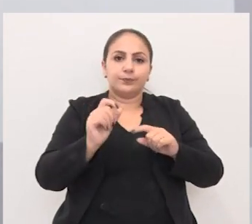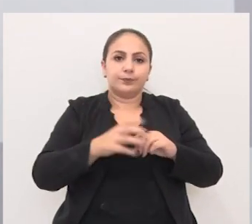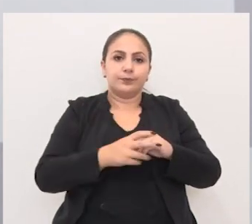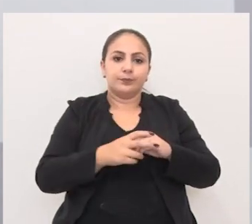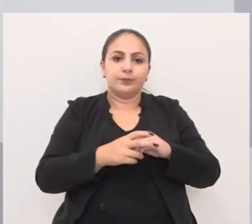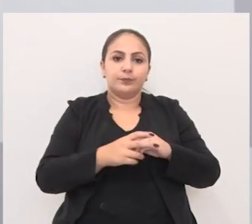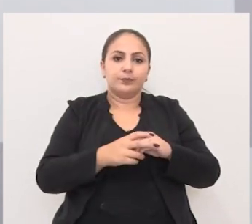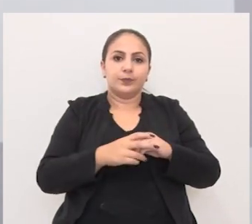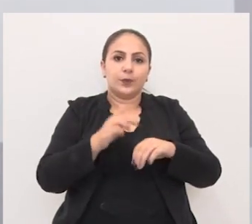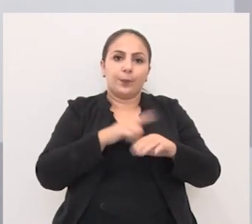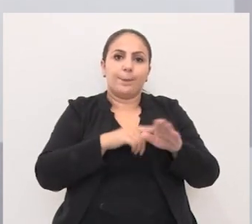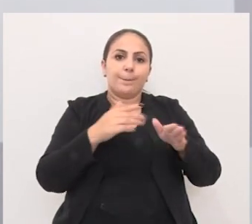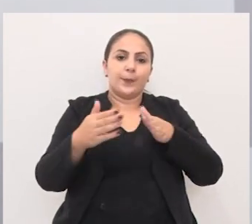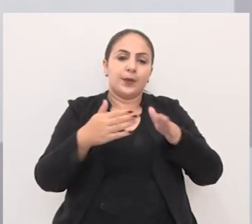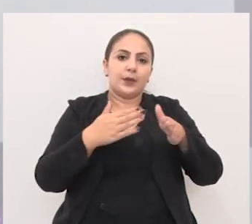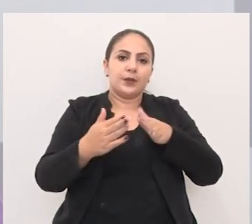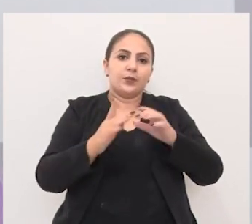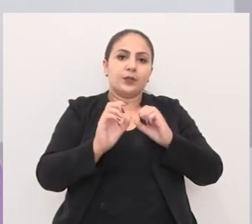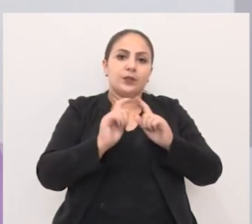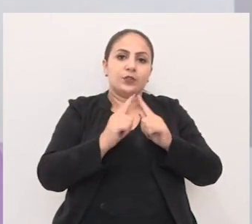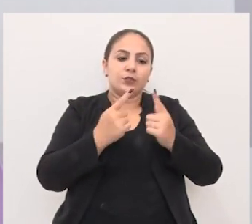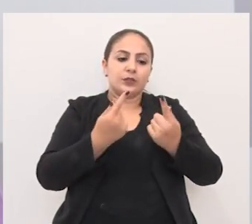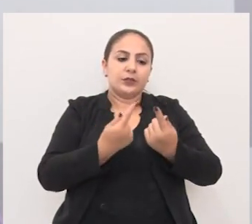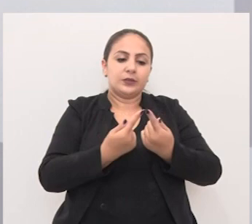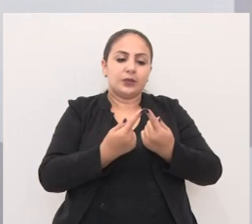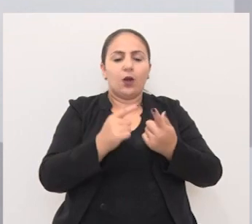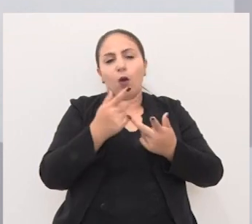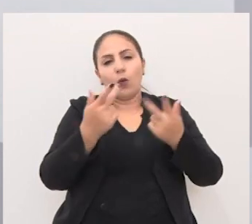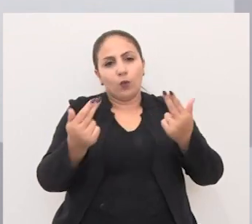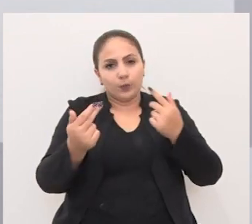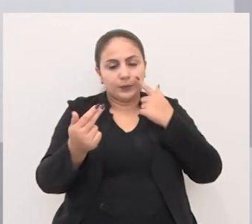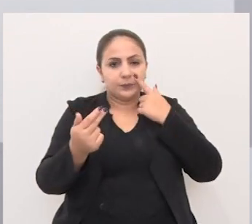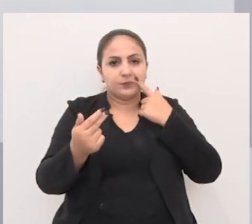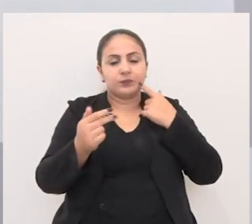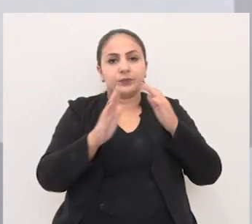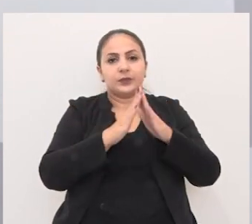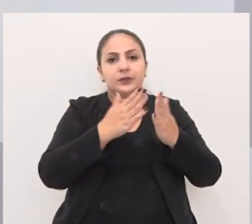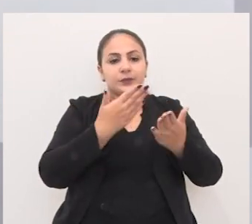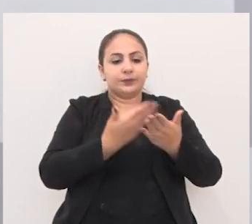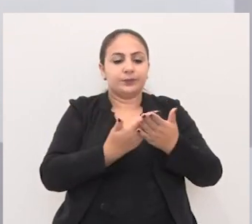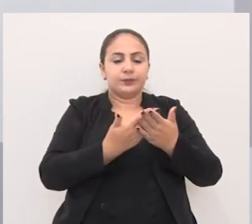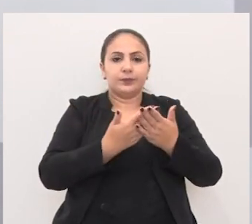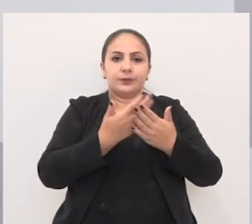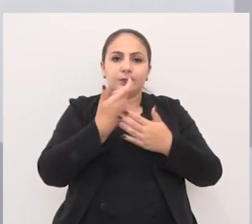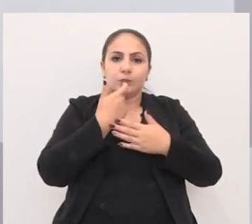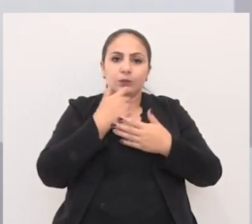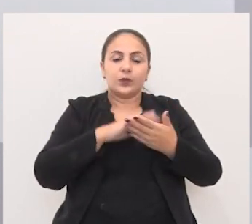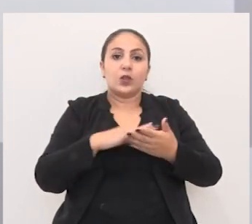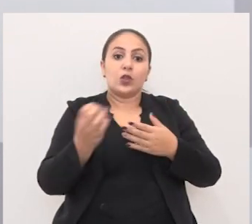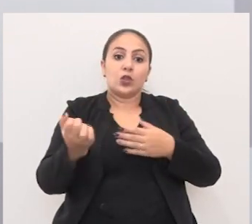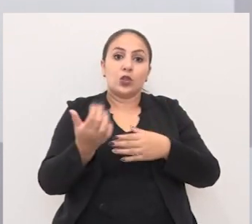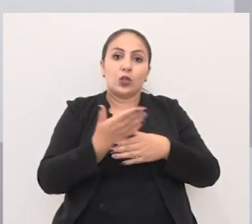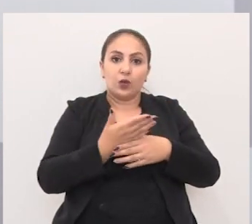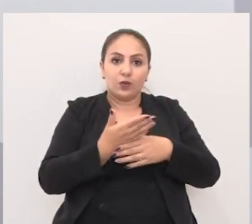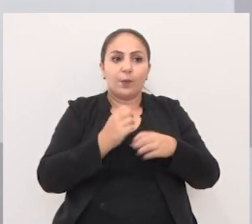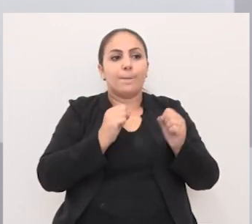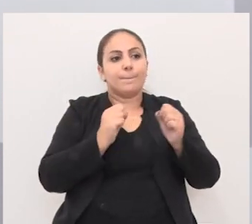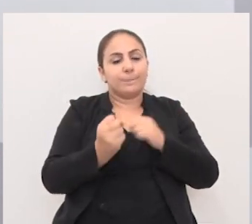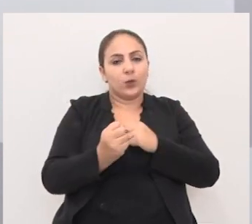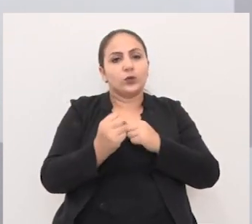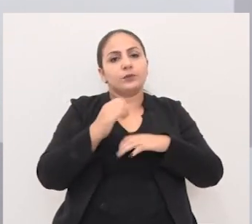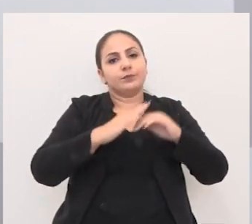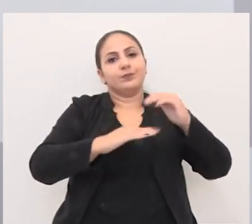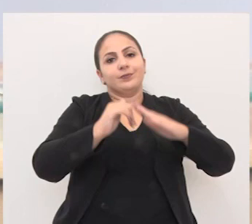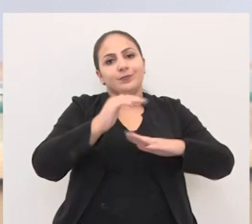menos durante esse nosso período do nosso mandato, algumas escolas de educação infantis novas poderão